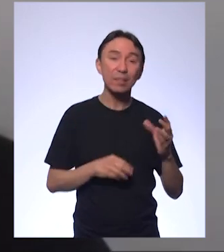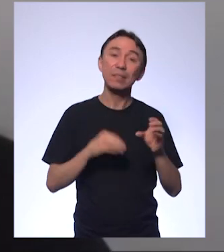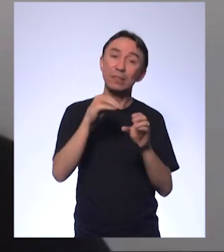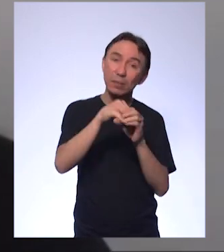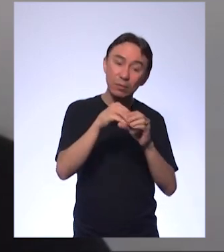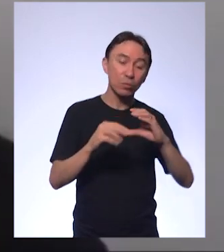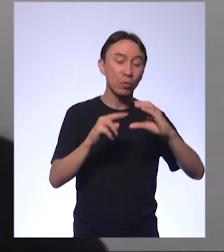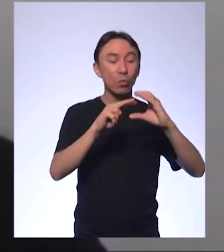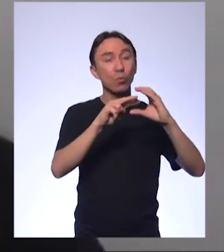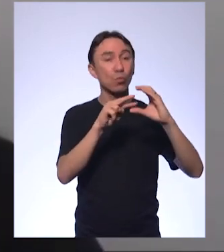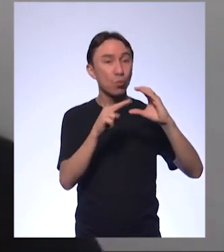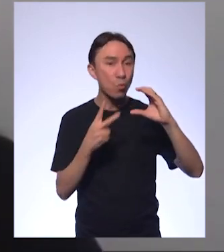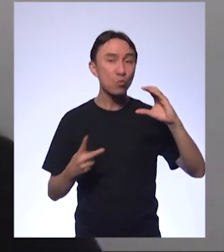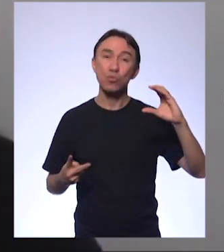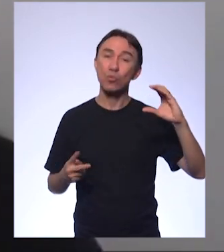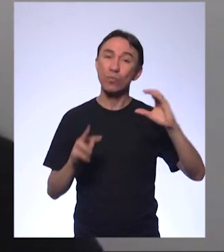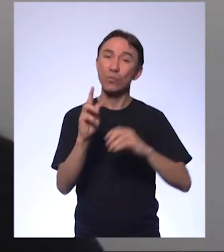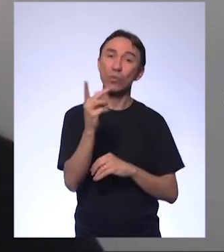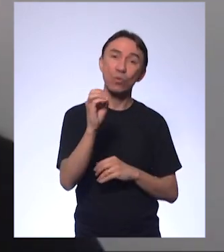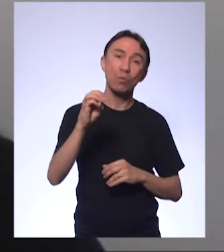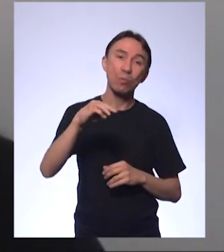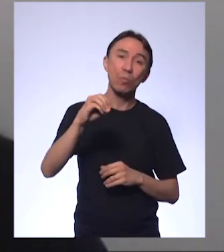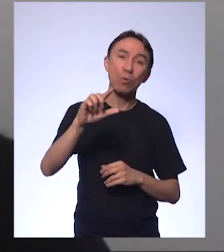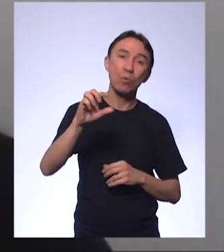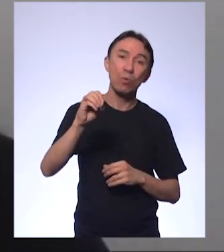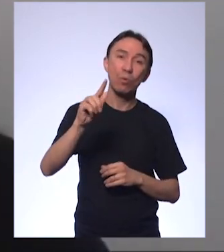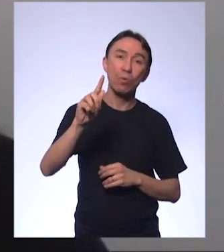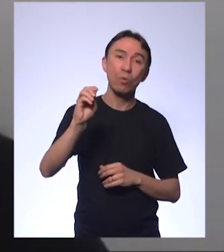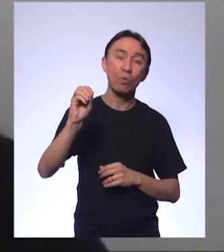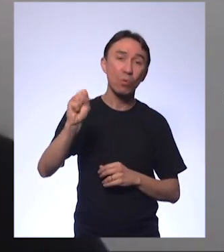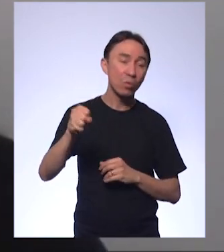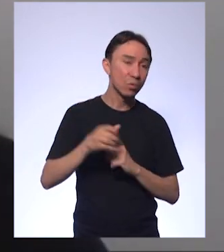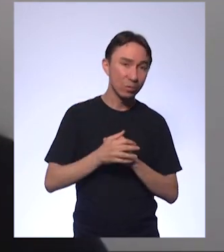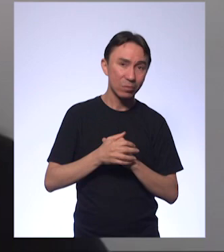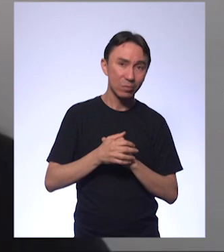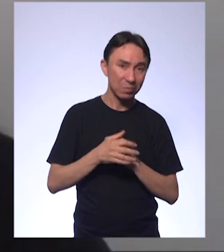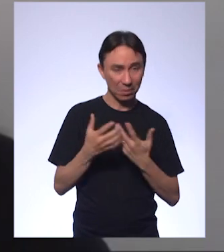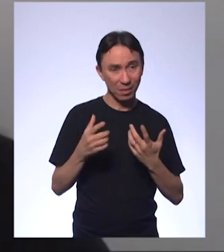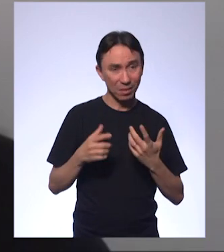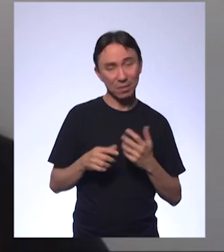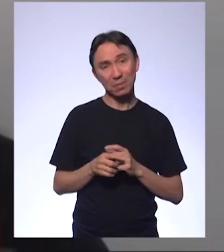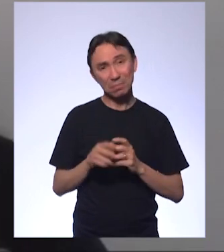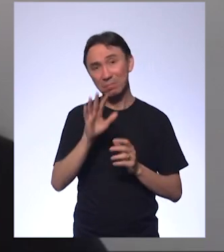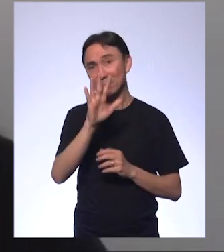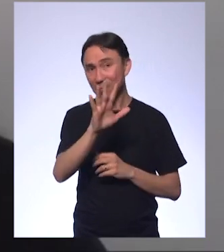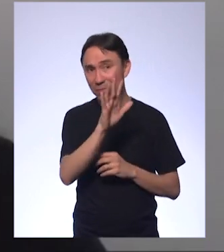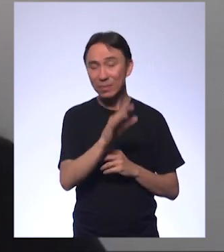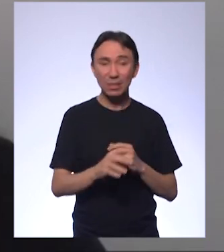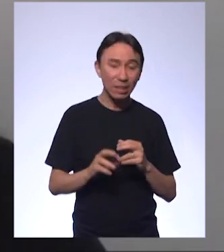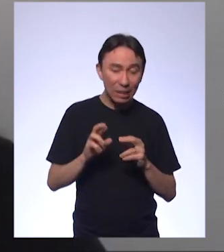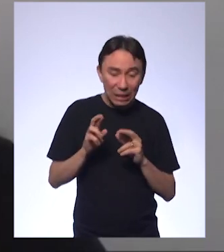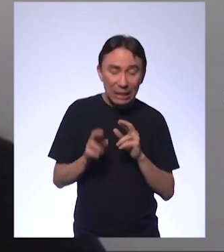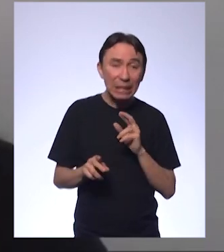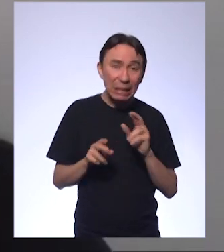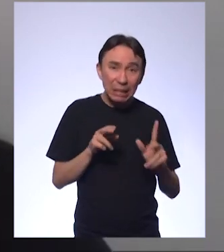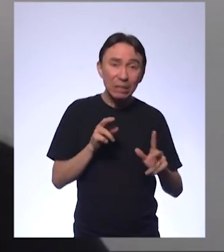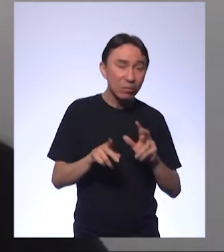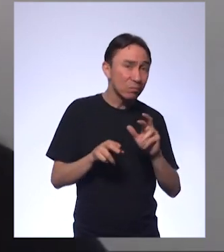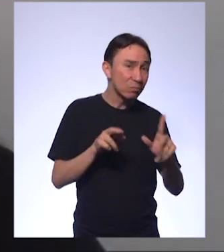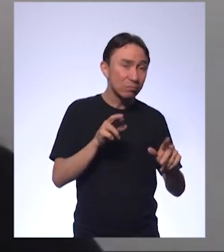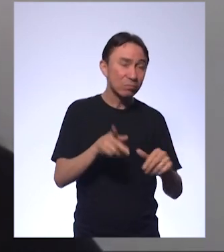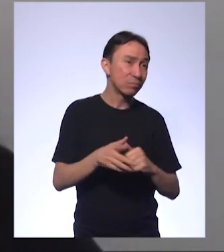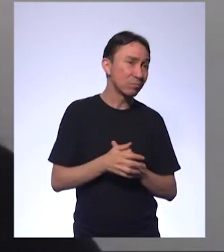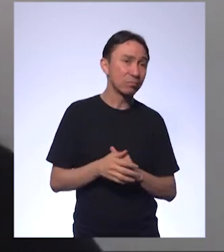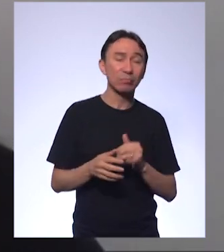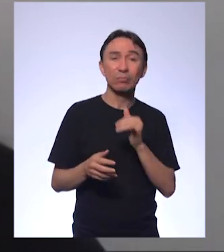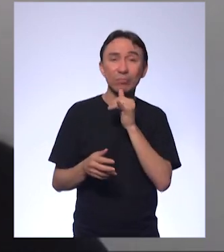né? Então, eles estão naquela mesma região, só que cada um vai codificar. Se a gente for pensar, por exemplo, na